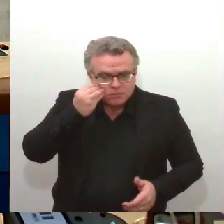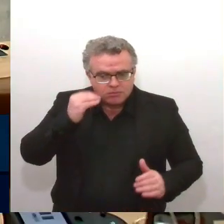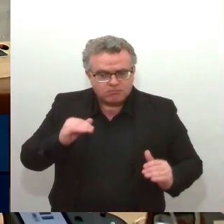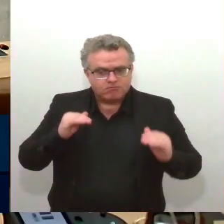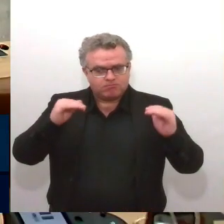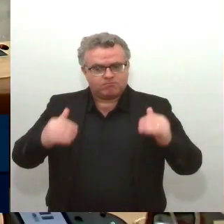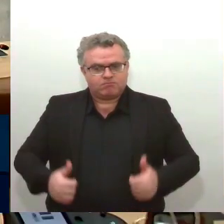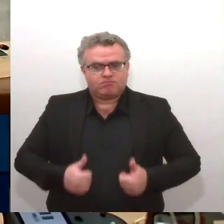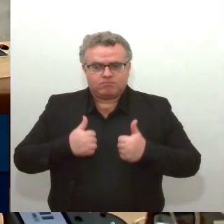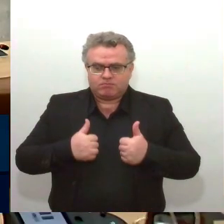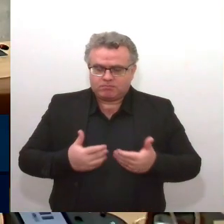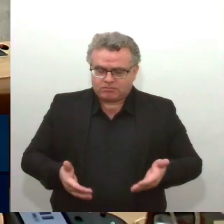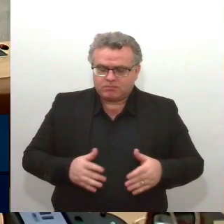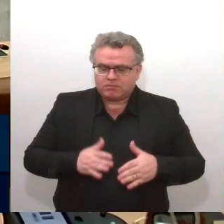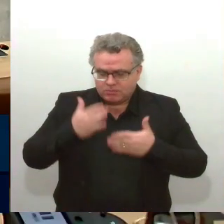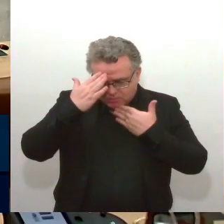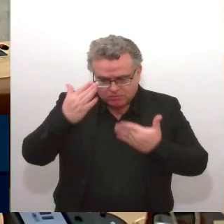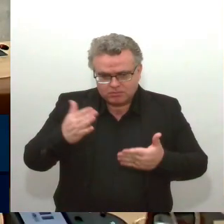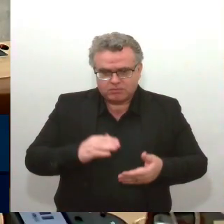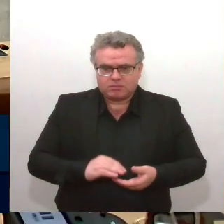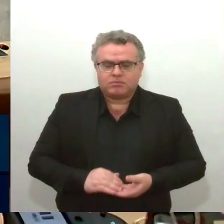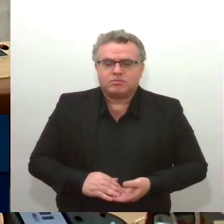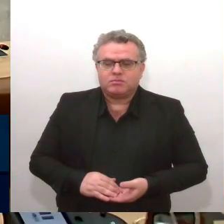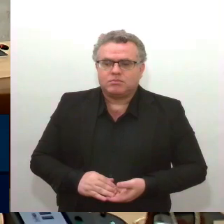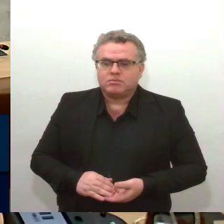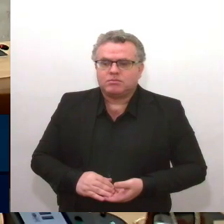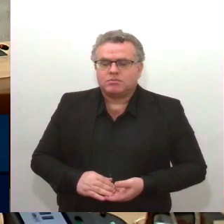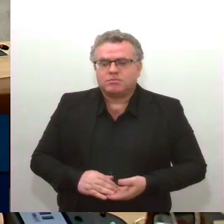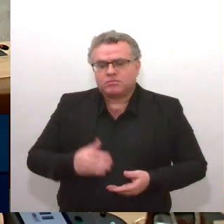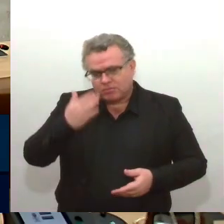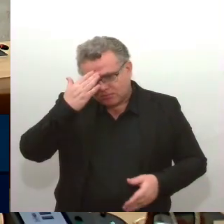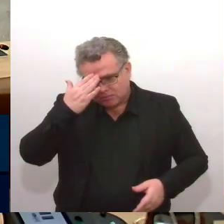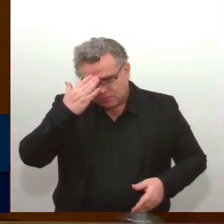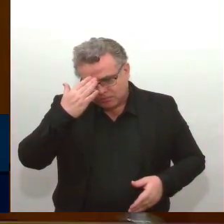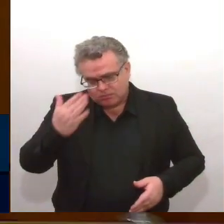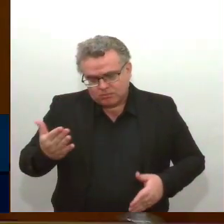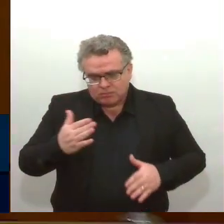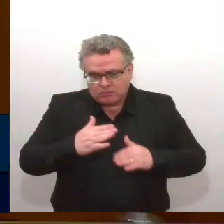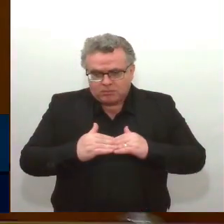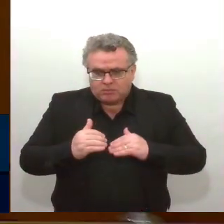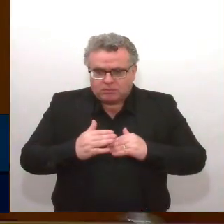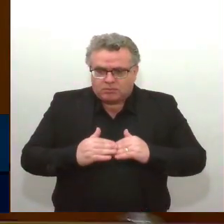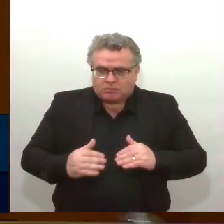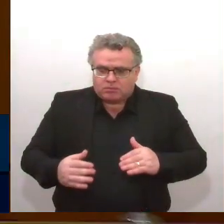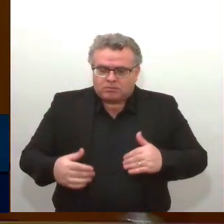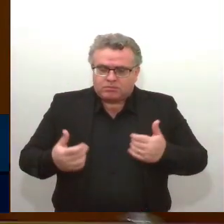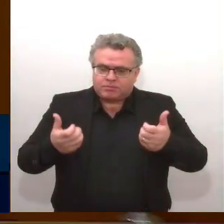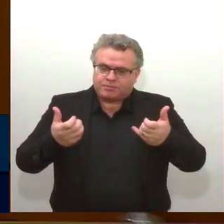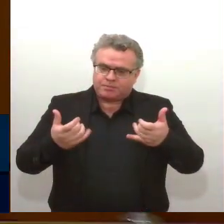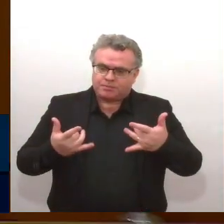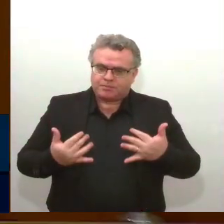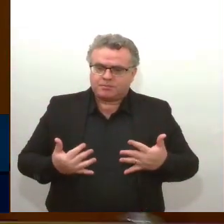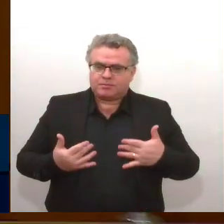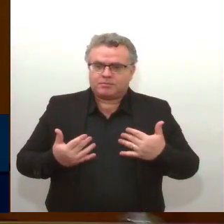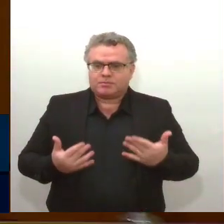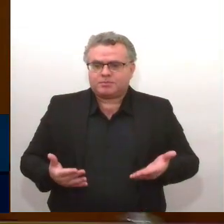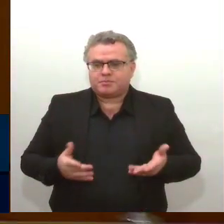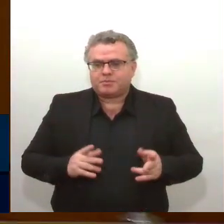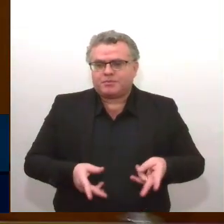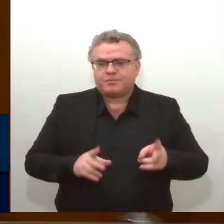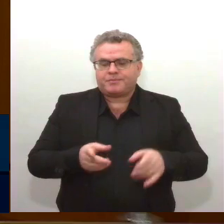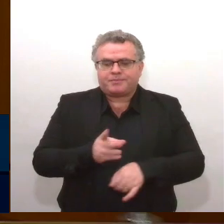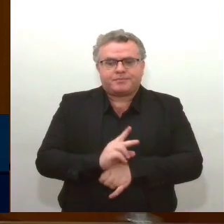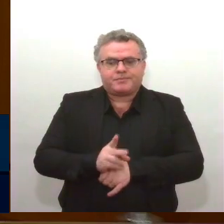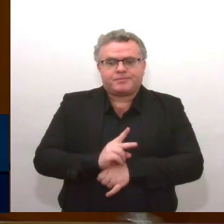deputada linda pelas palavras e com certeza vamos continuar nesse trabalho vigilante firme aqui na Assembleia